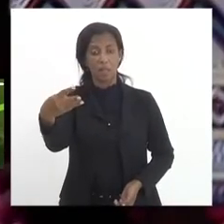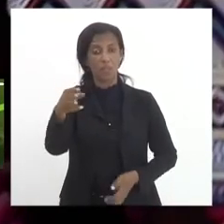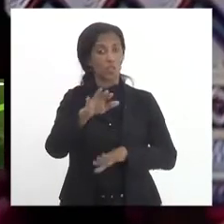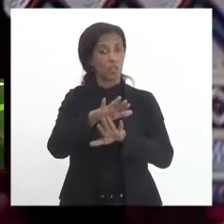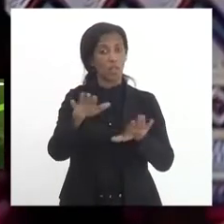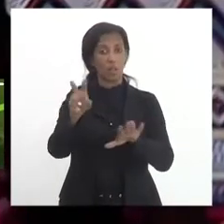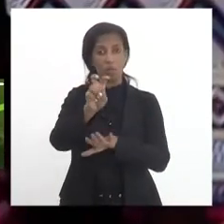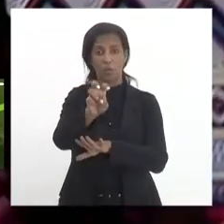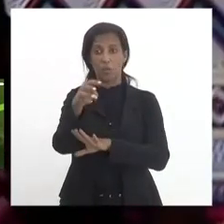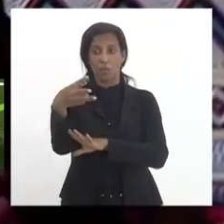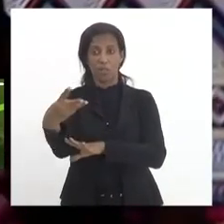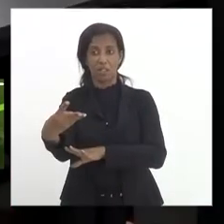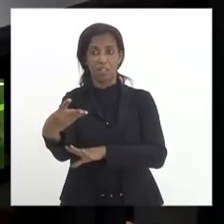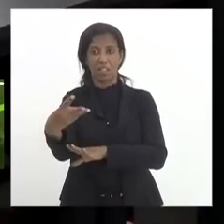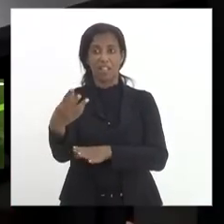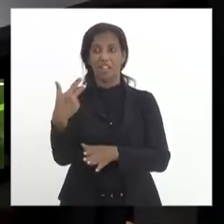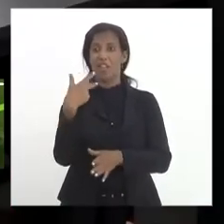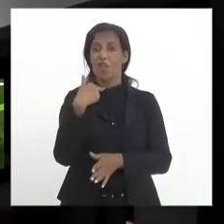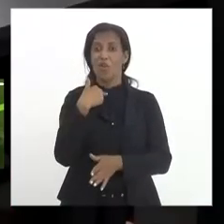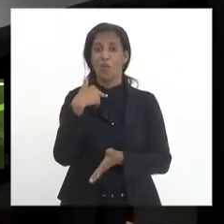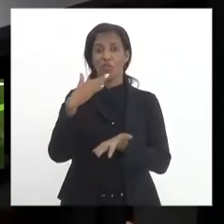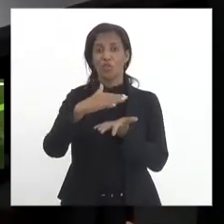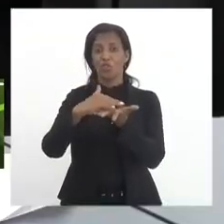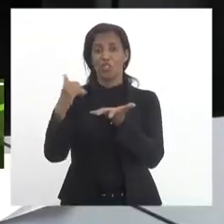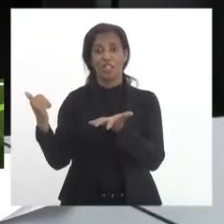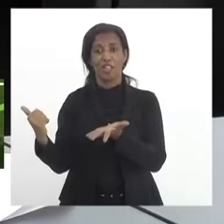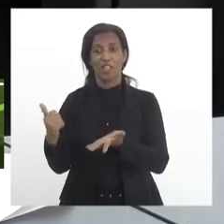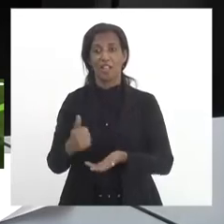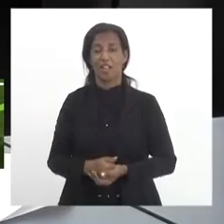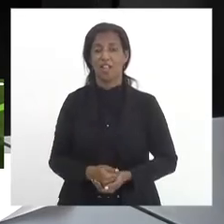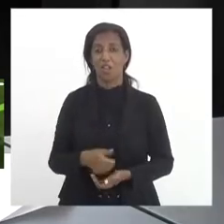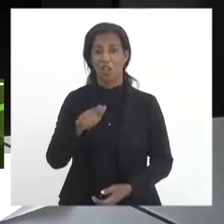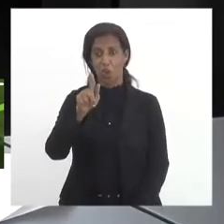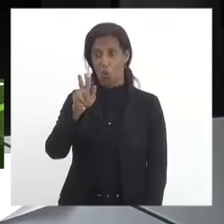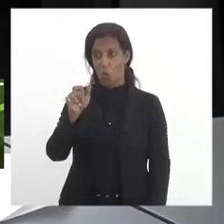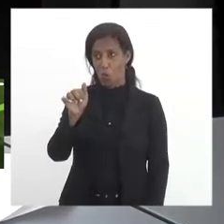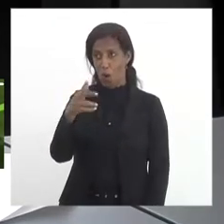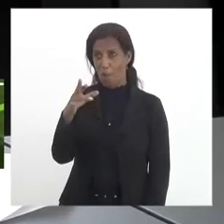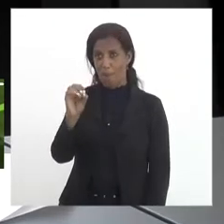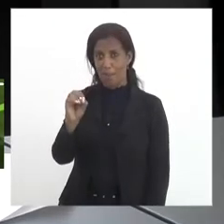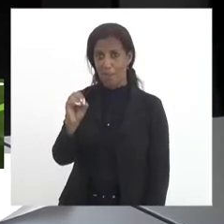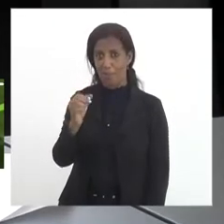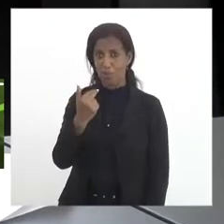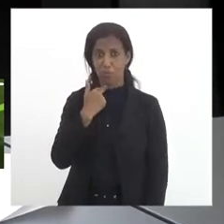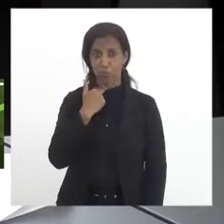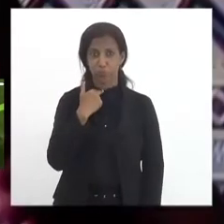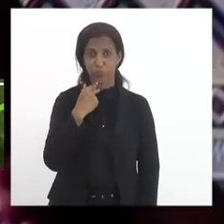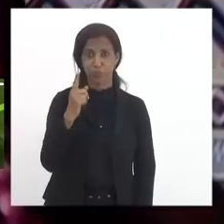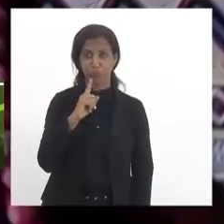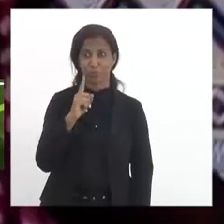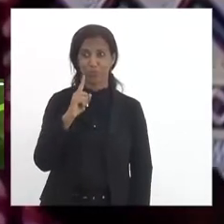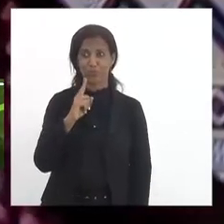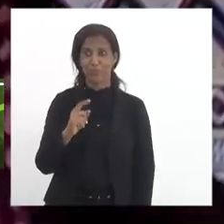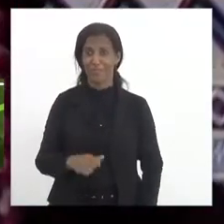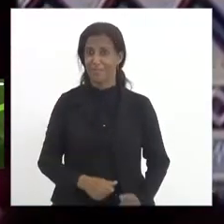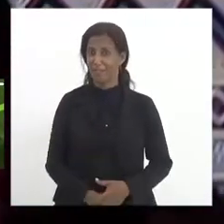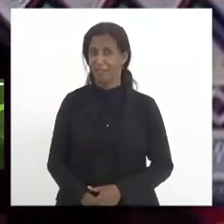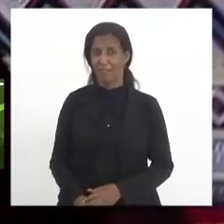Mônica não tem autoridade para retirar de pauta um projeto do Márcio Gualberto. Não, é por potencial. Falta de afinidade com a loja.